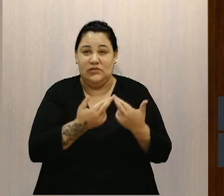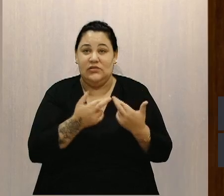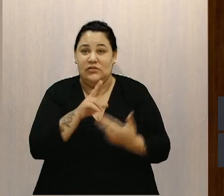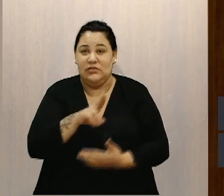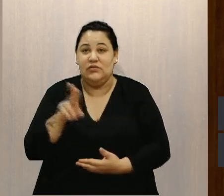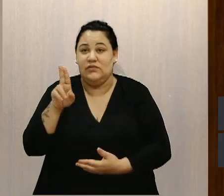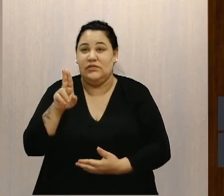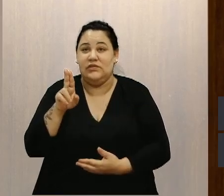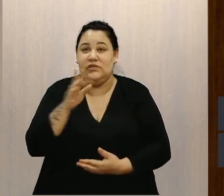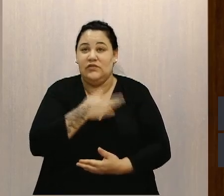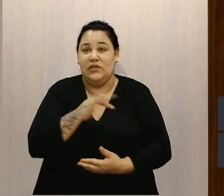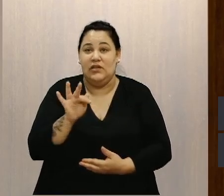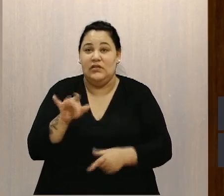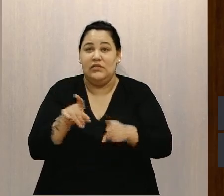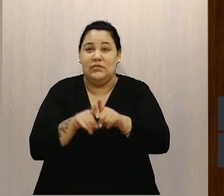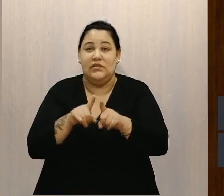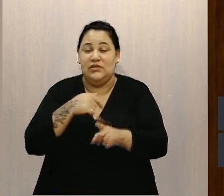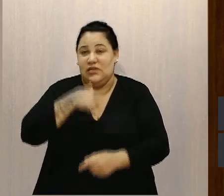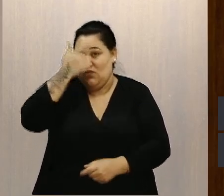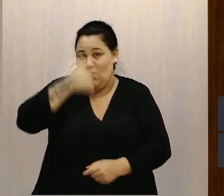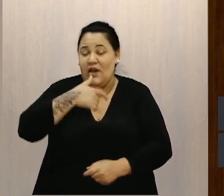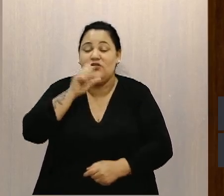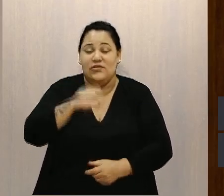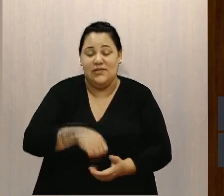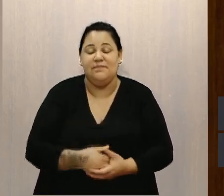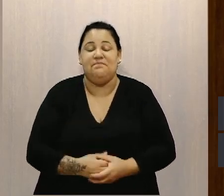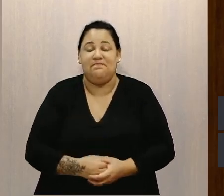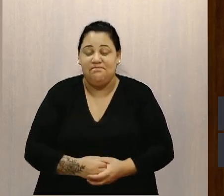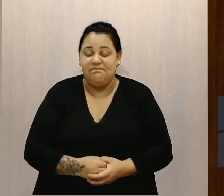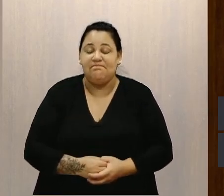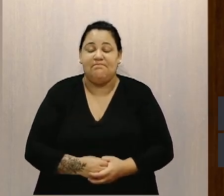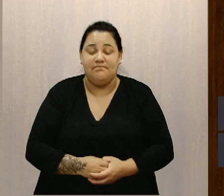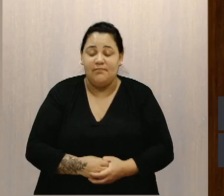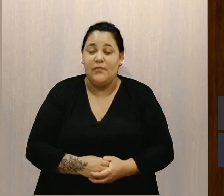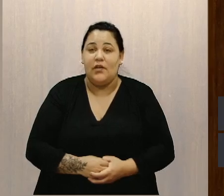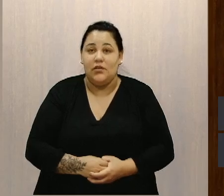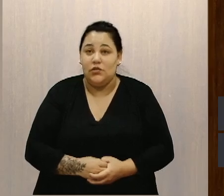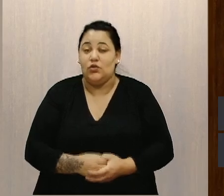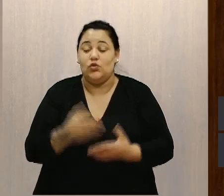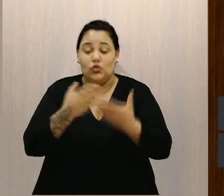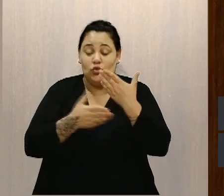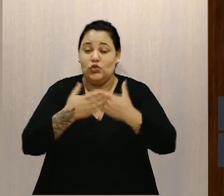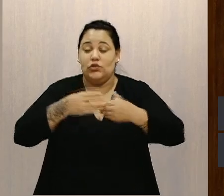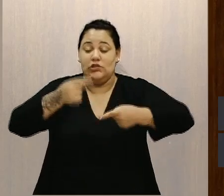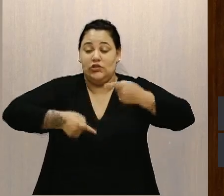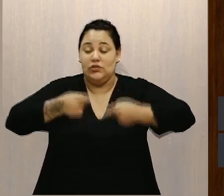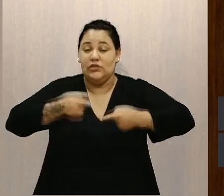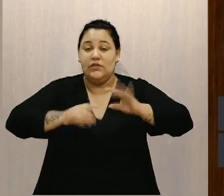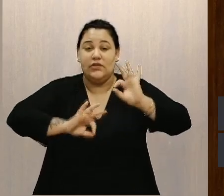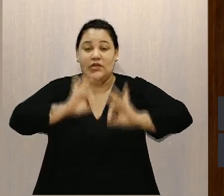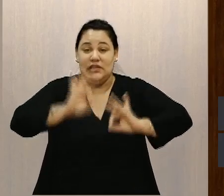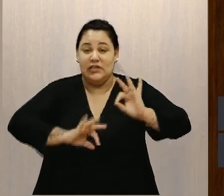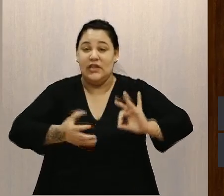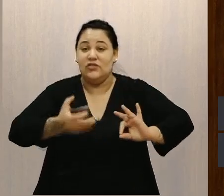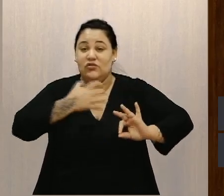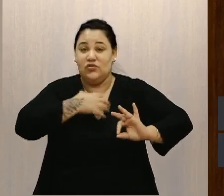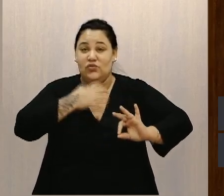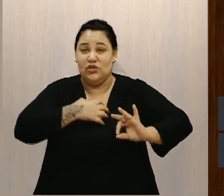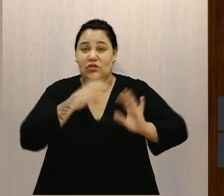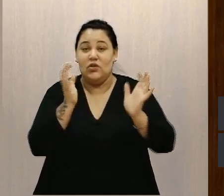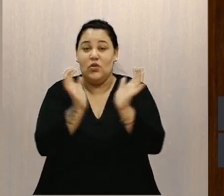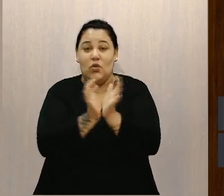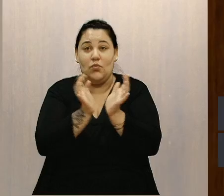Universidade Federal, eu acho que é isso. Todo esse debate vai ser organizado de forma